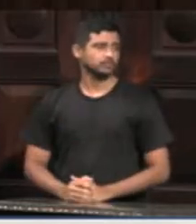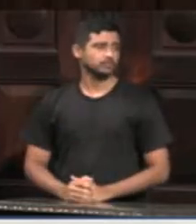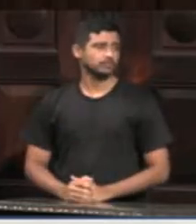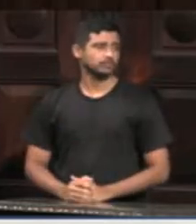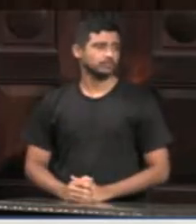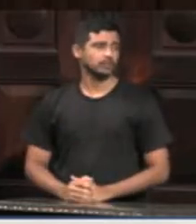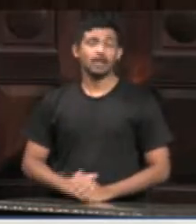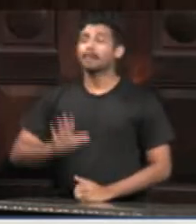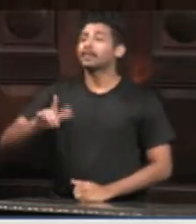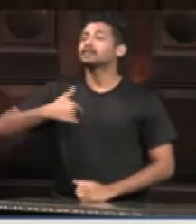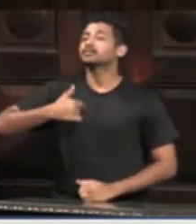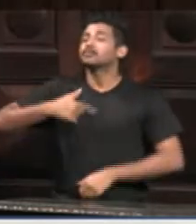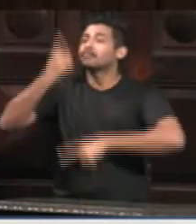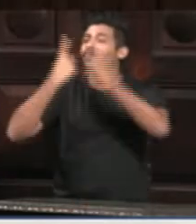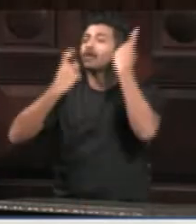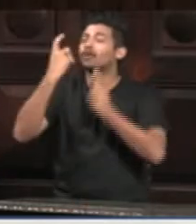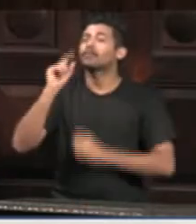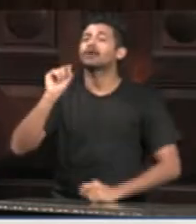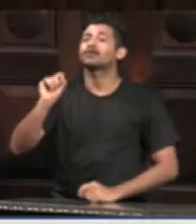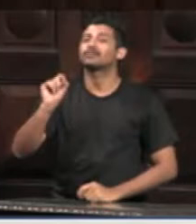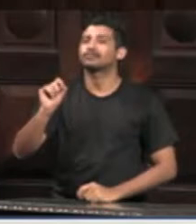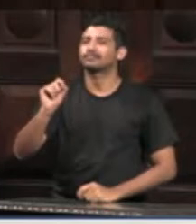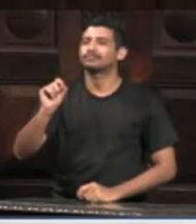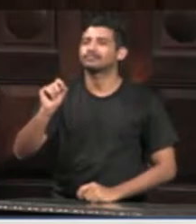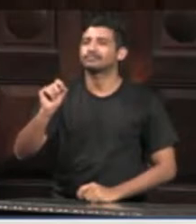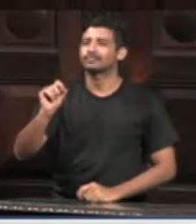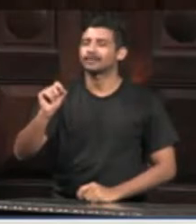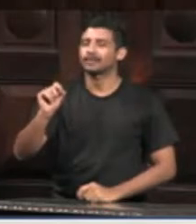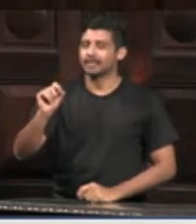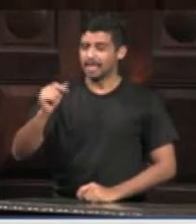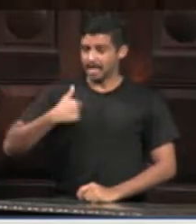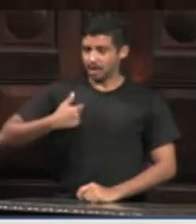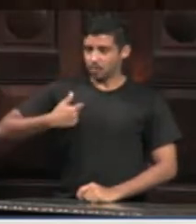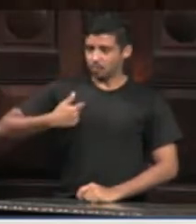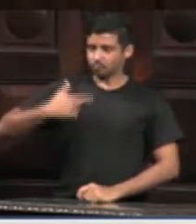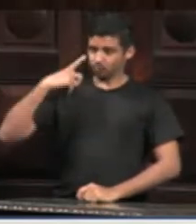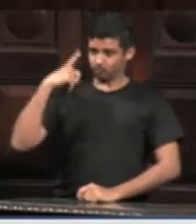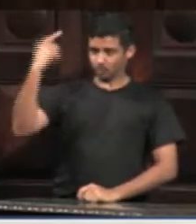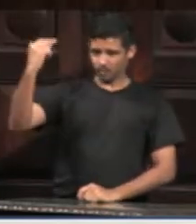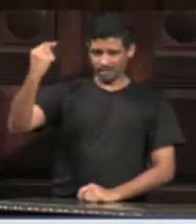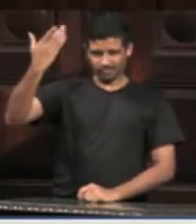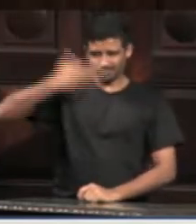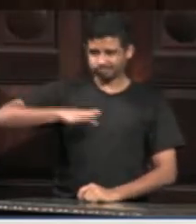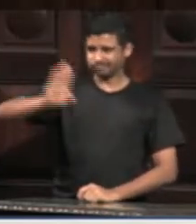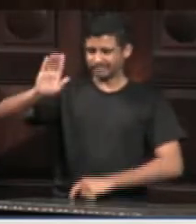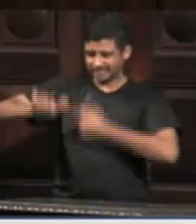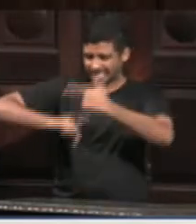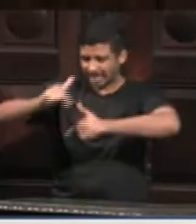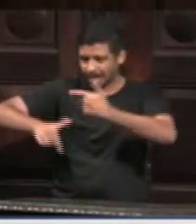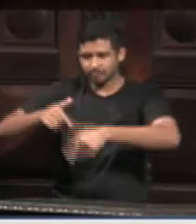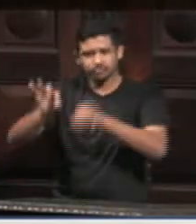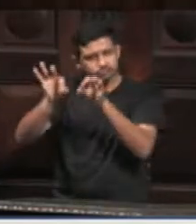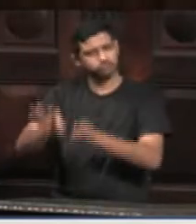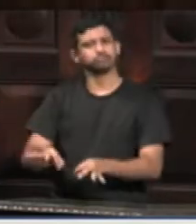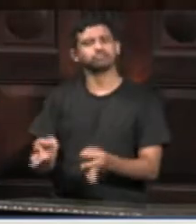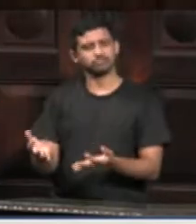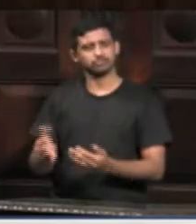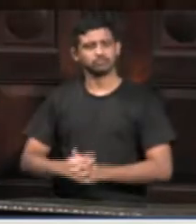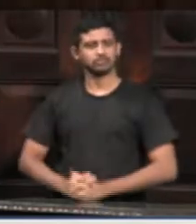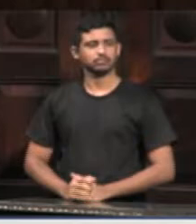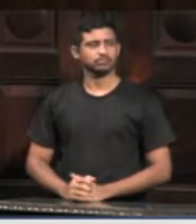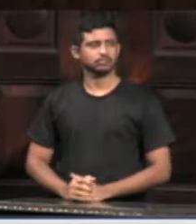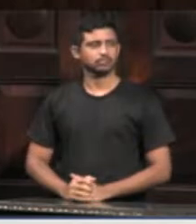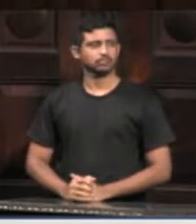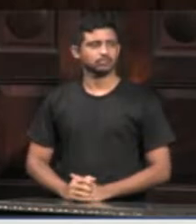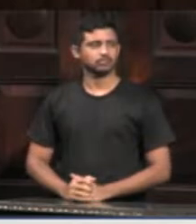A minha preocupação é de fazer um bom mandato, mandato este que, inclusive, haja o